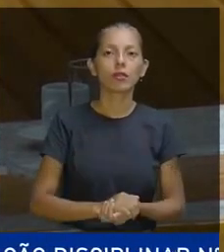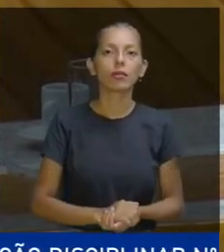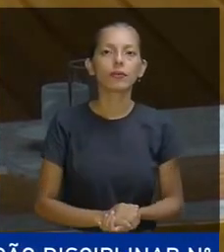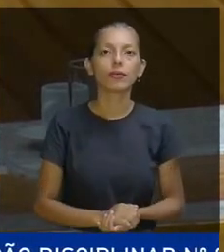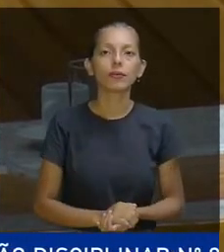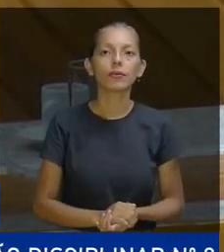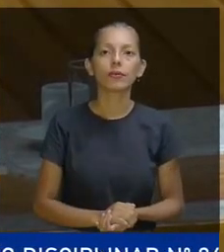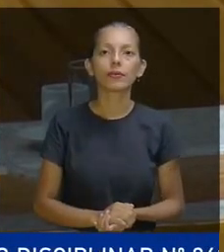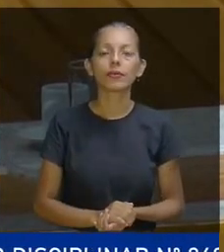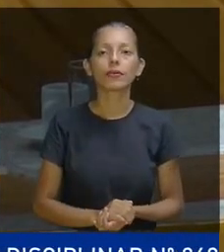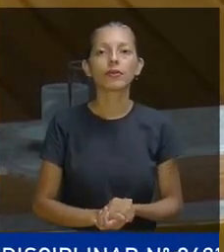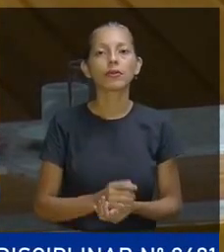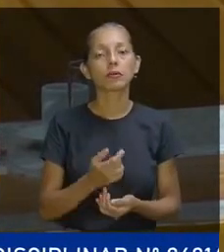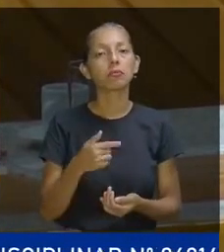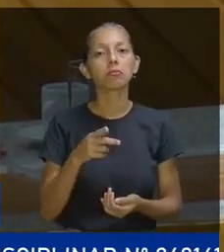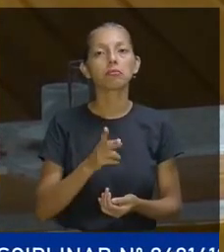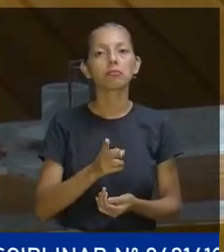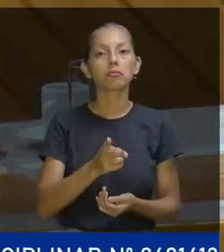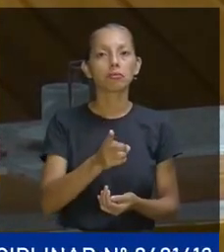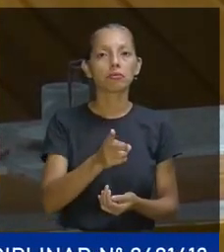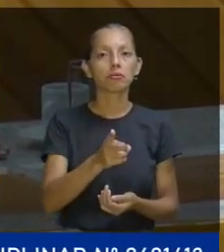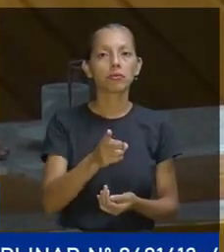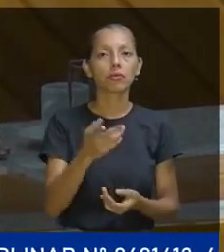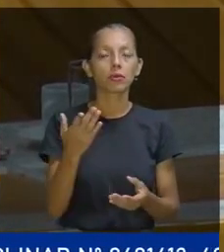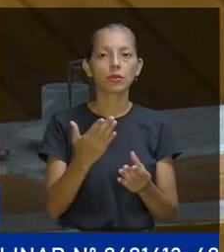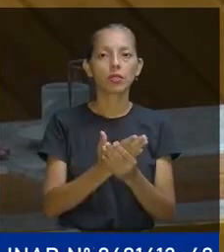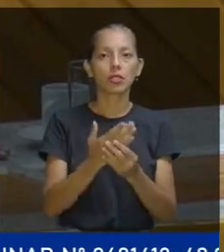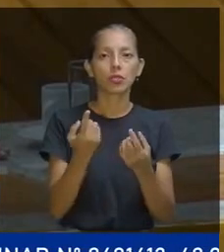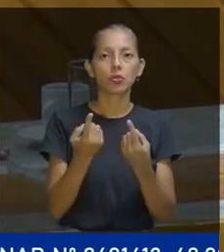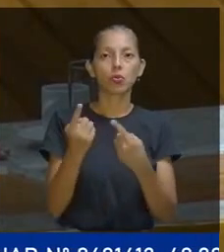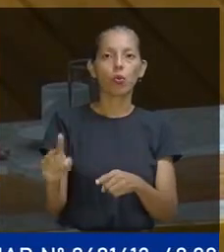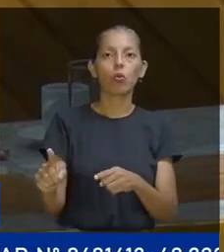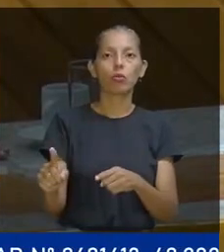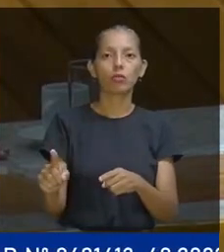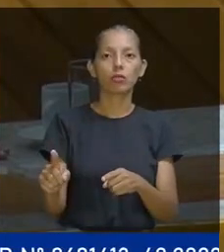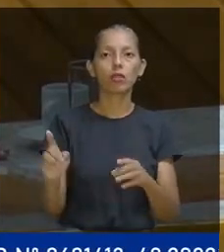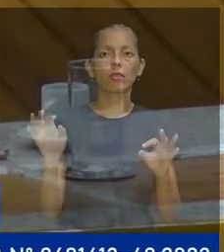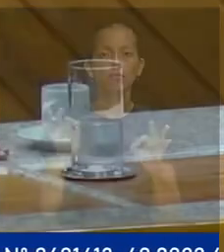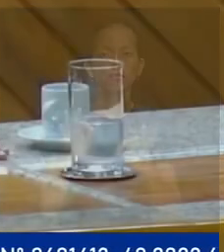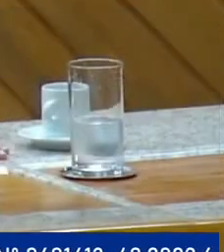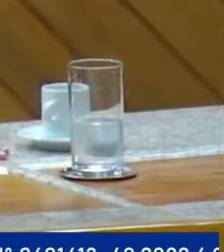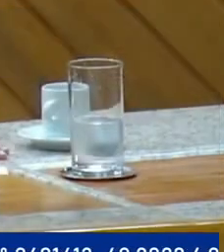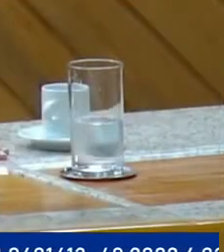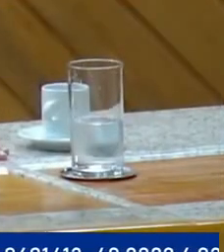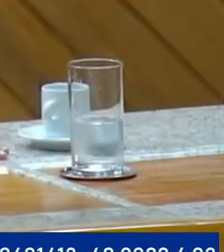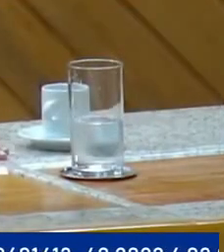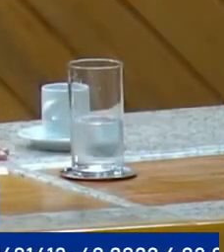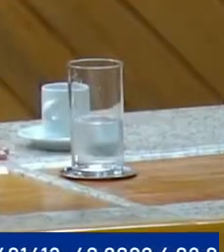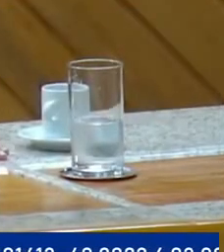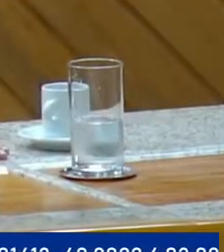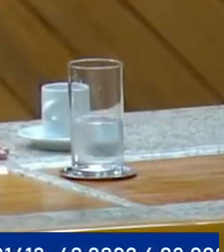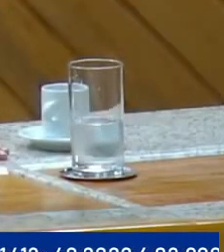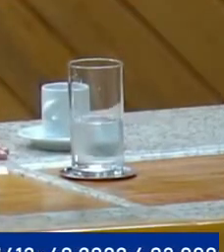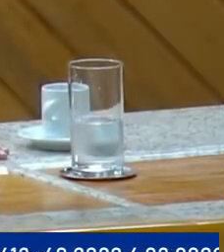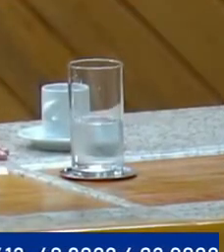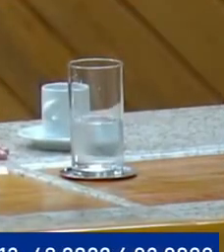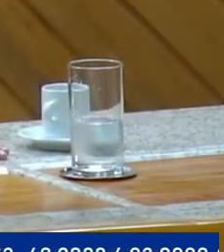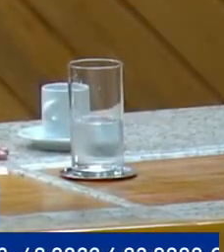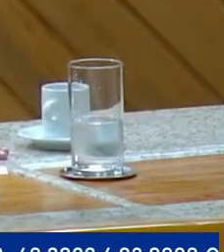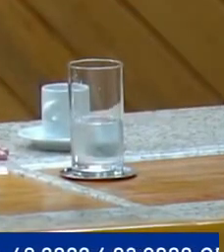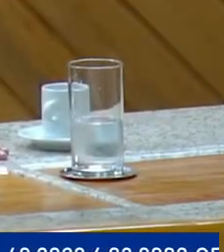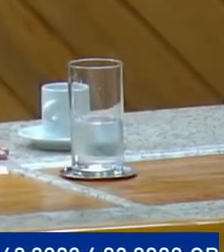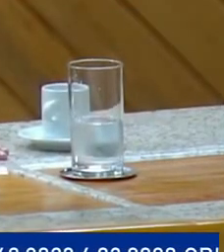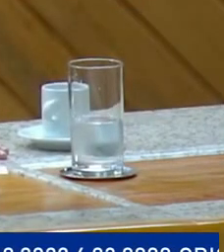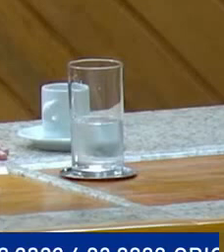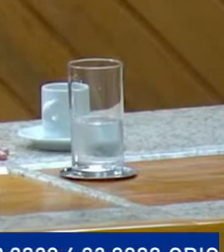esse pedido, né, de um processo contra o magistrado com base no que foi pedido. Portanto, o caminho correto mesmo era o